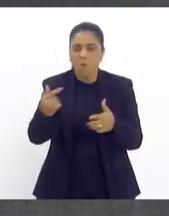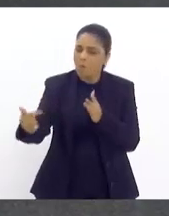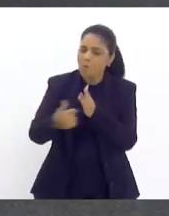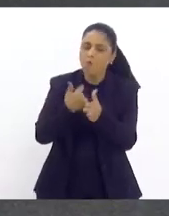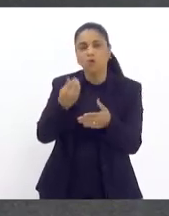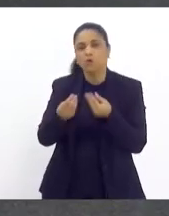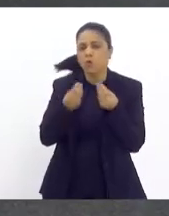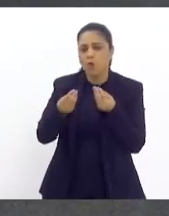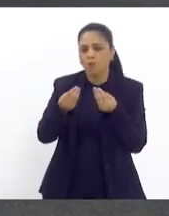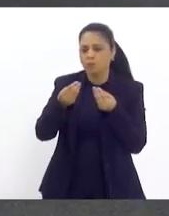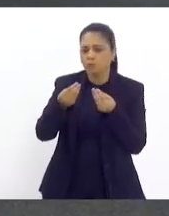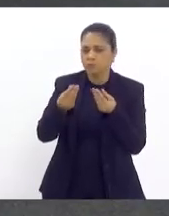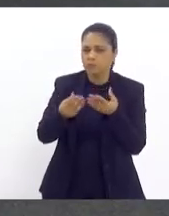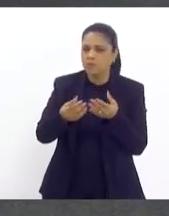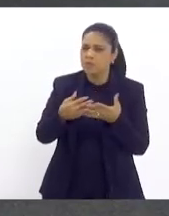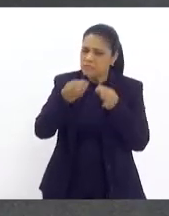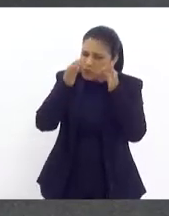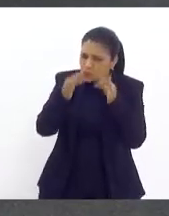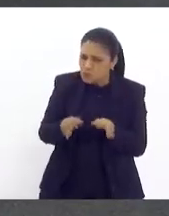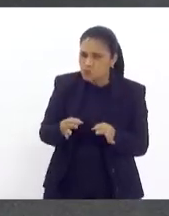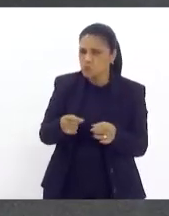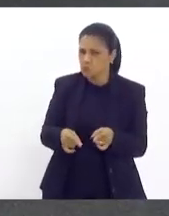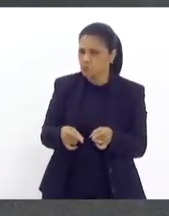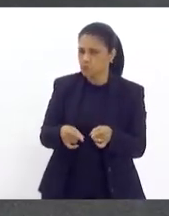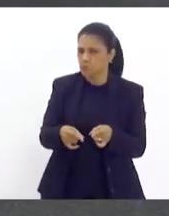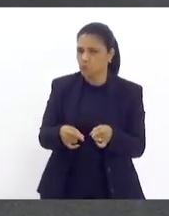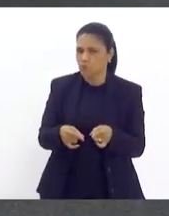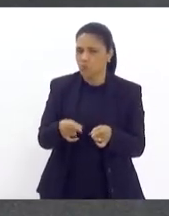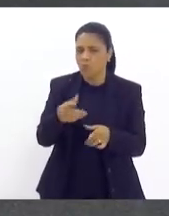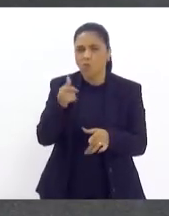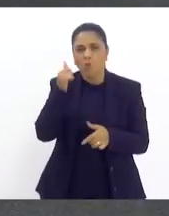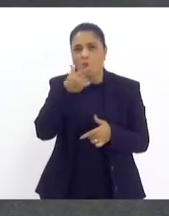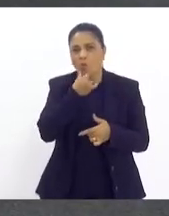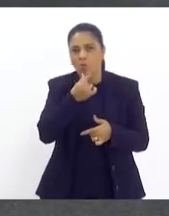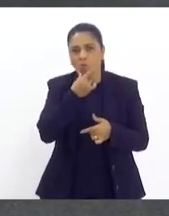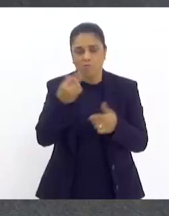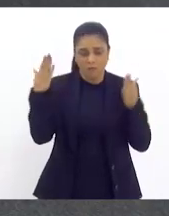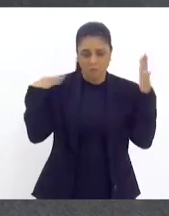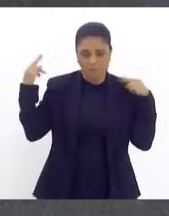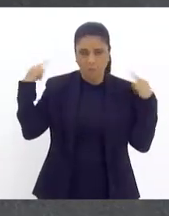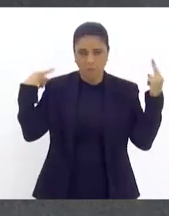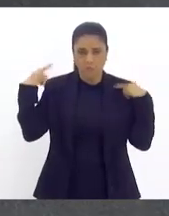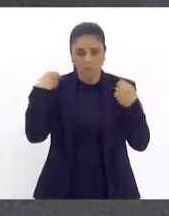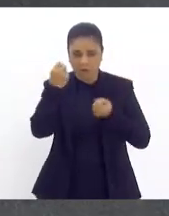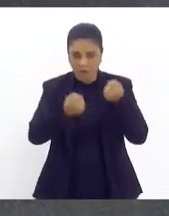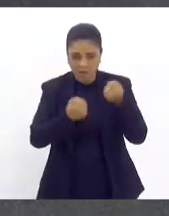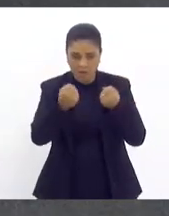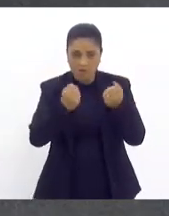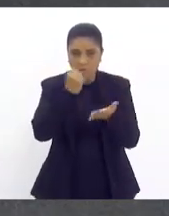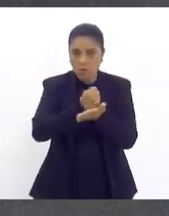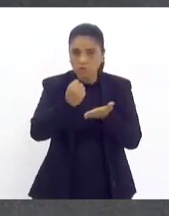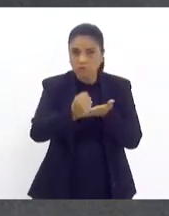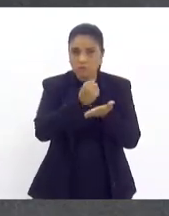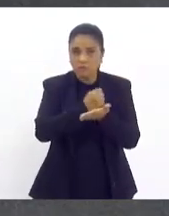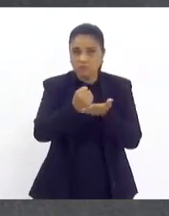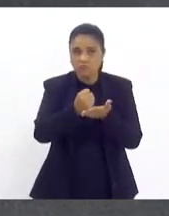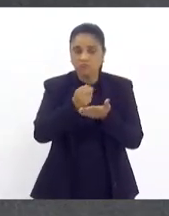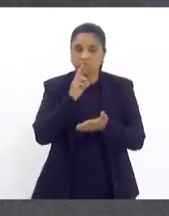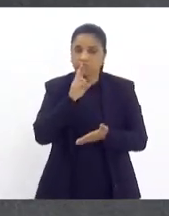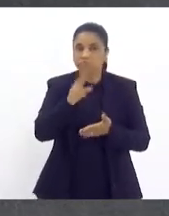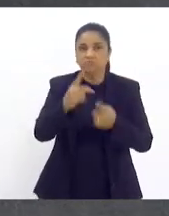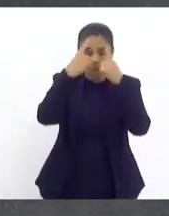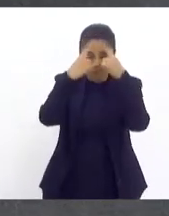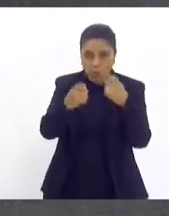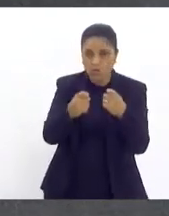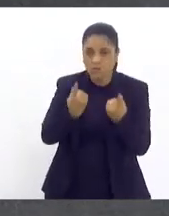mulher ter ciência de que o motorista do carro que ela contratou responde a um crime de violência contra mulher você já